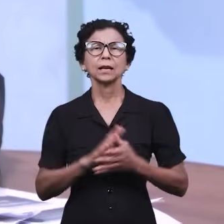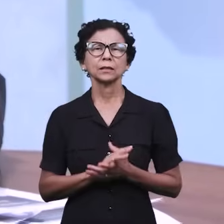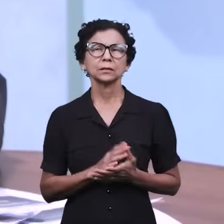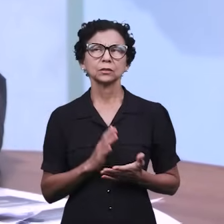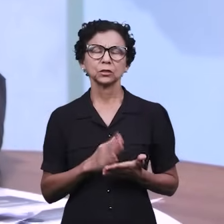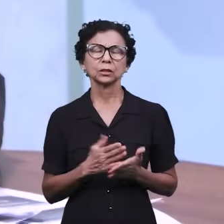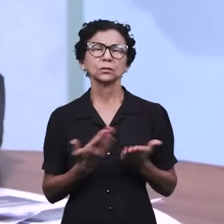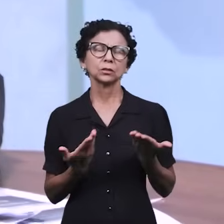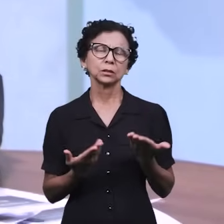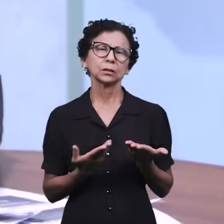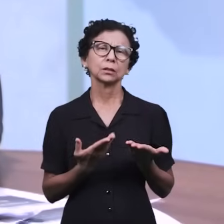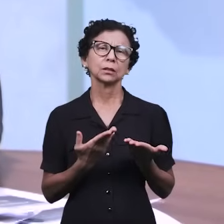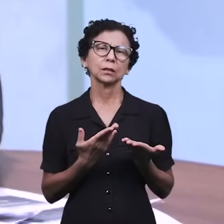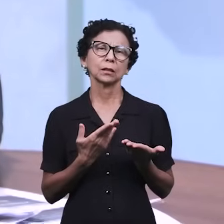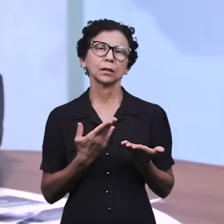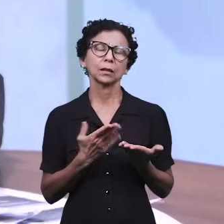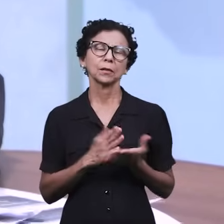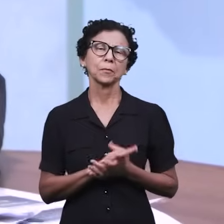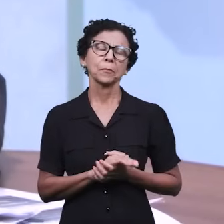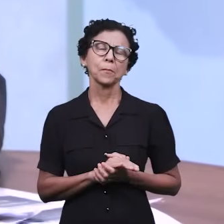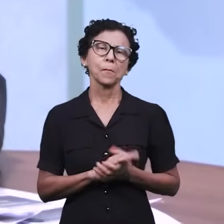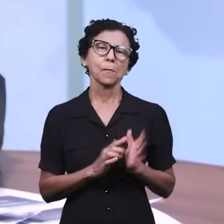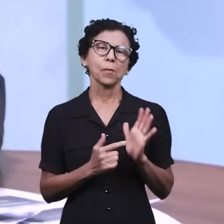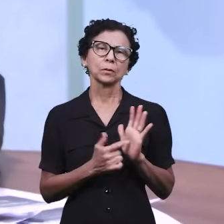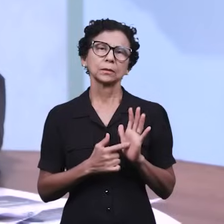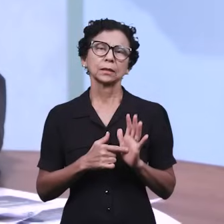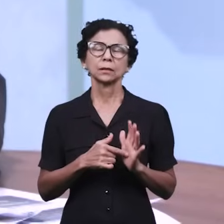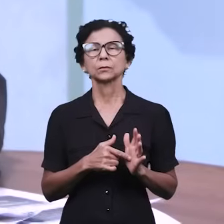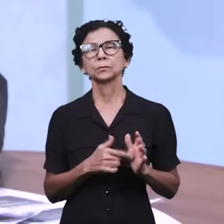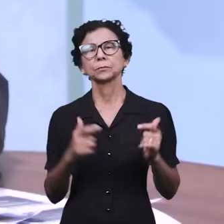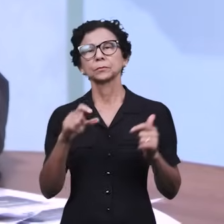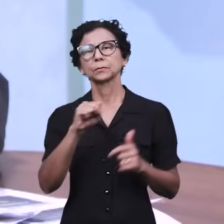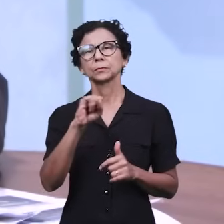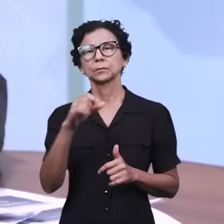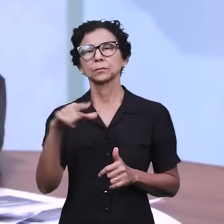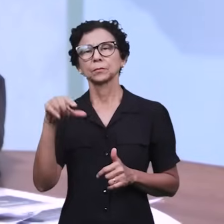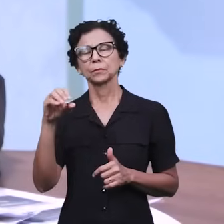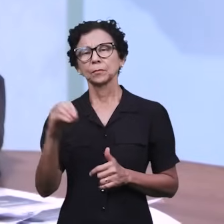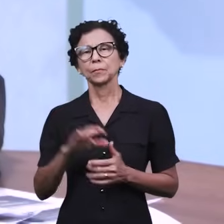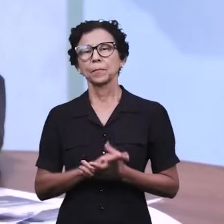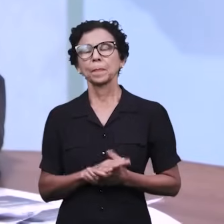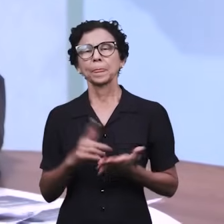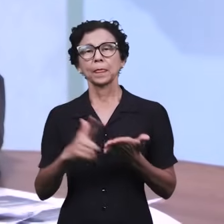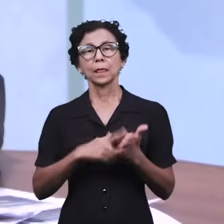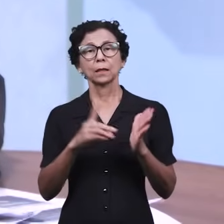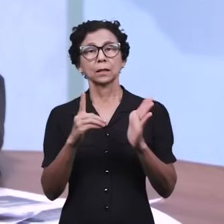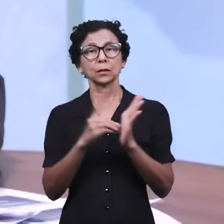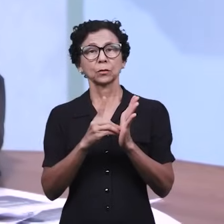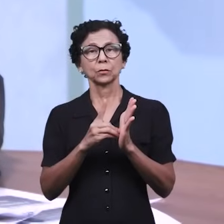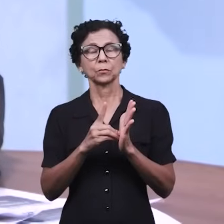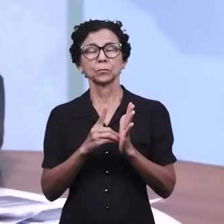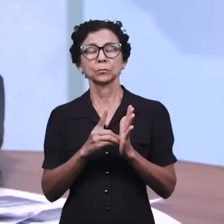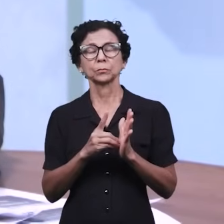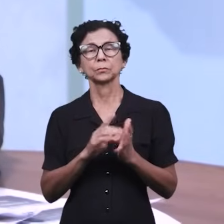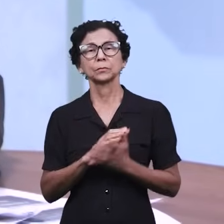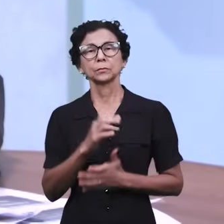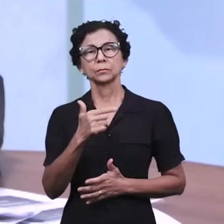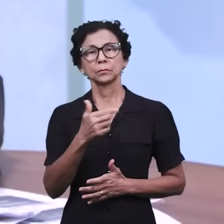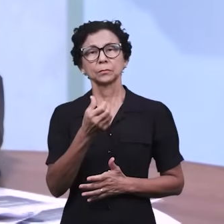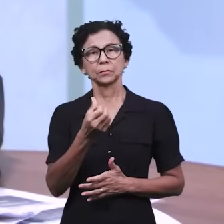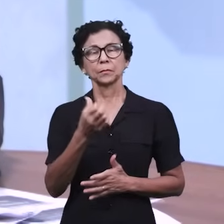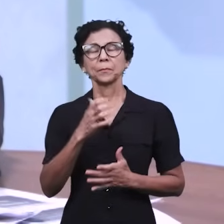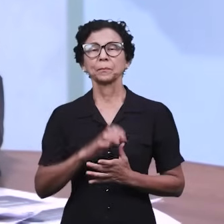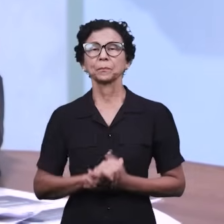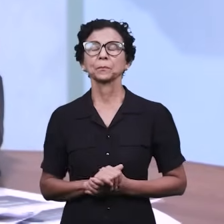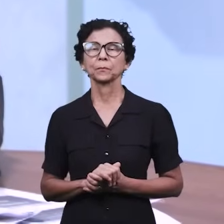assim: e será, 26, que quando entrares na terra que o Senhor teu Deus